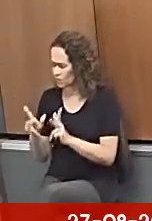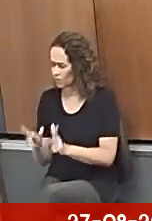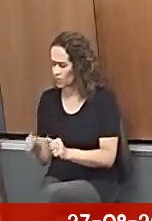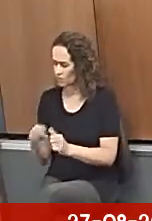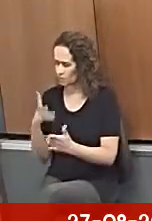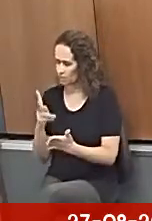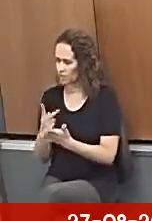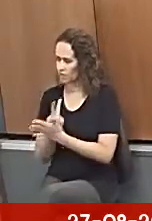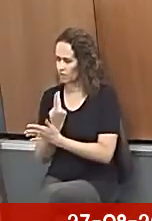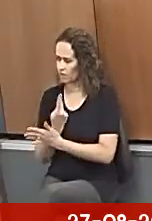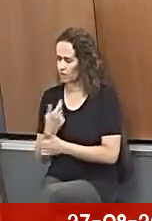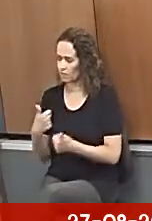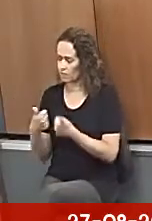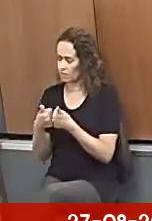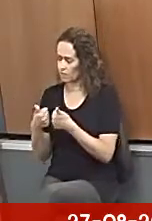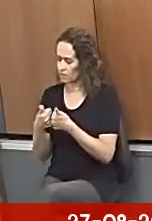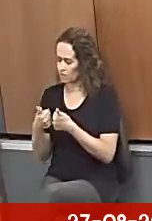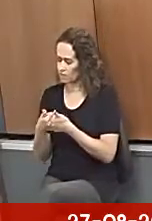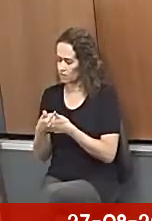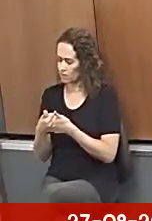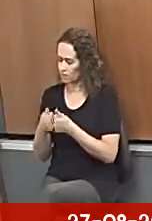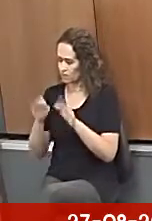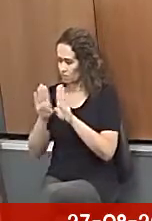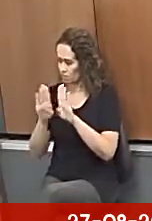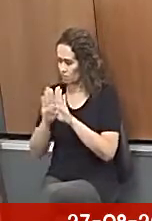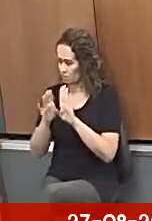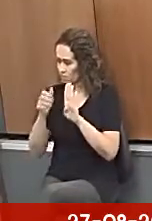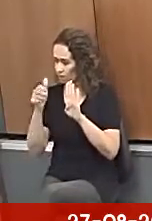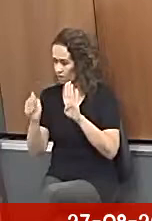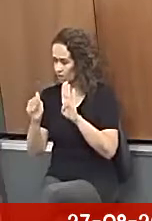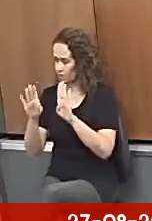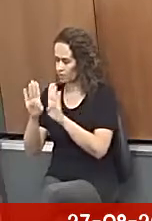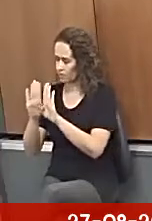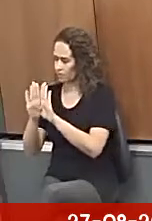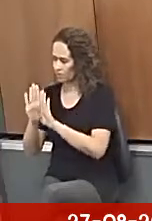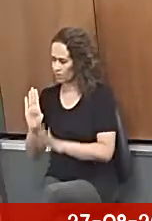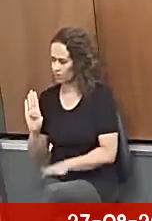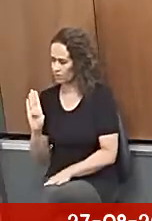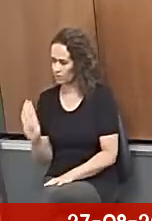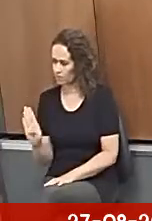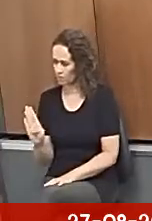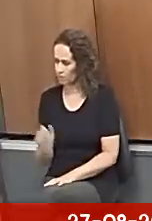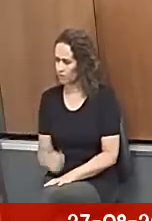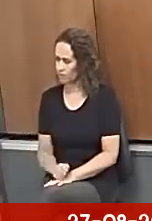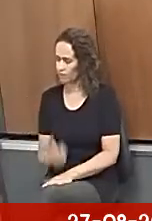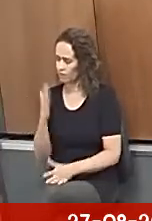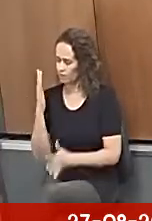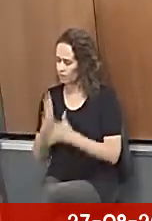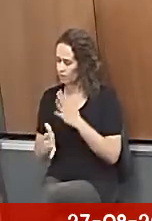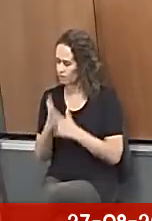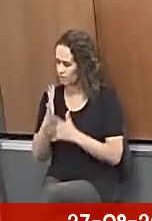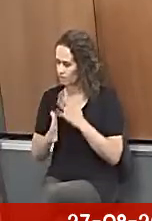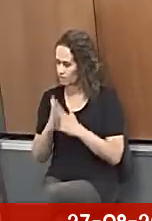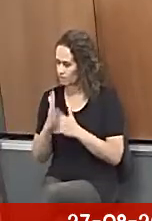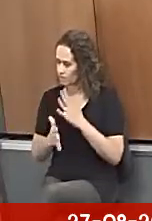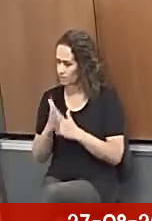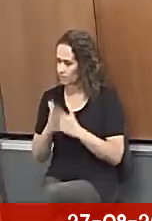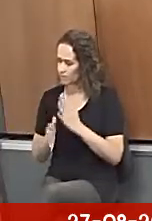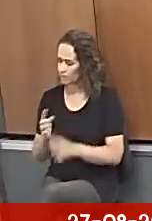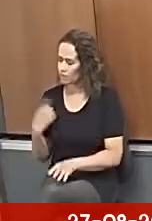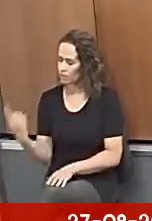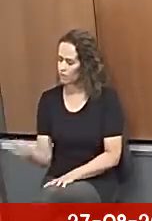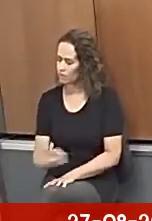próximo do portão a e b né que justamente impedia que a gente